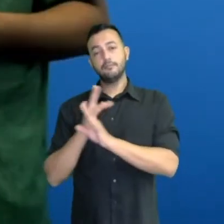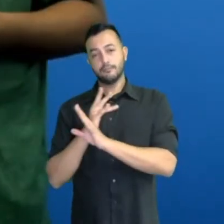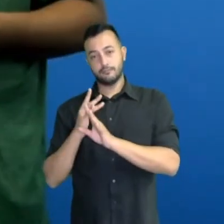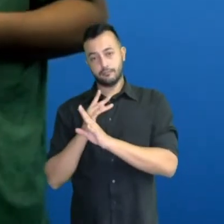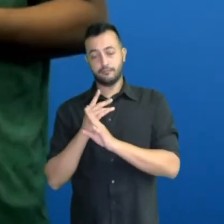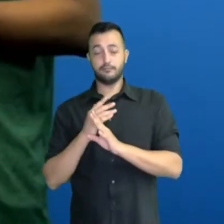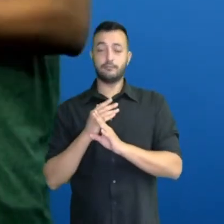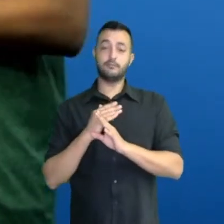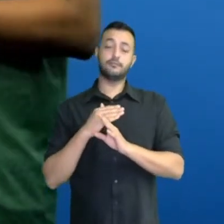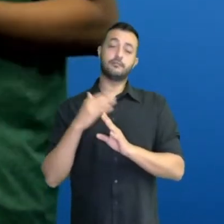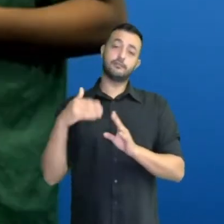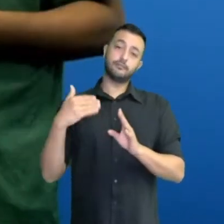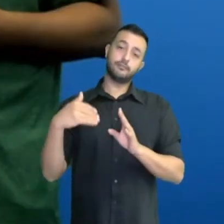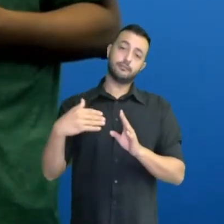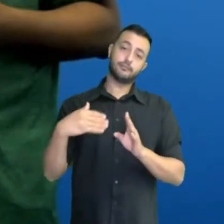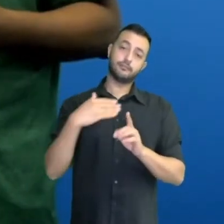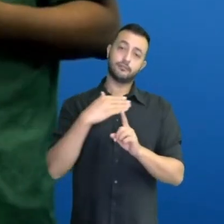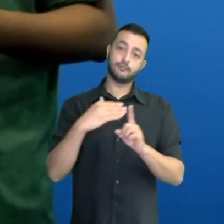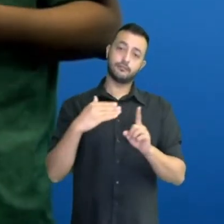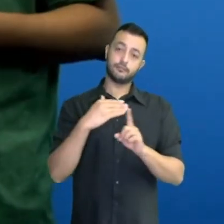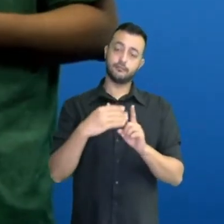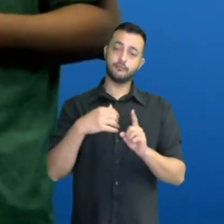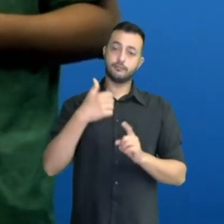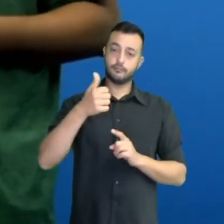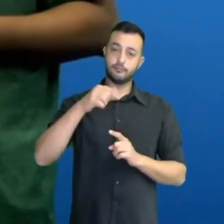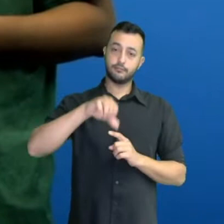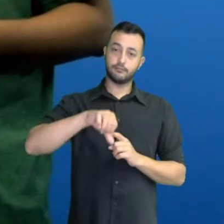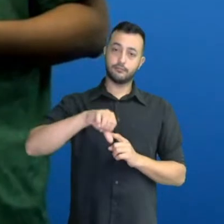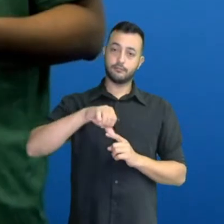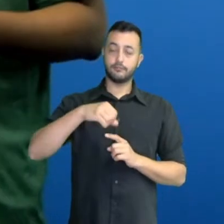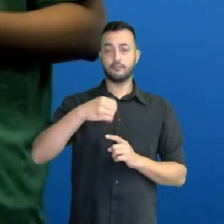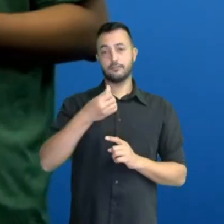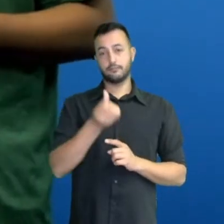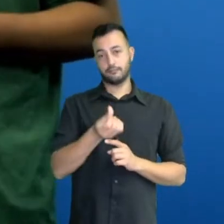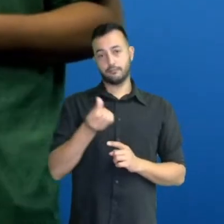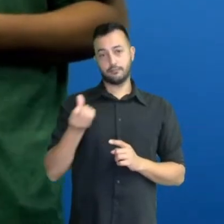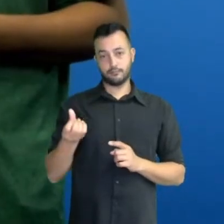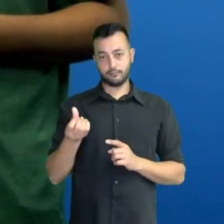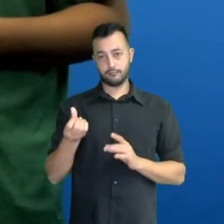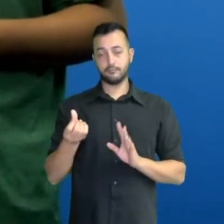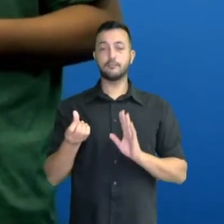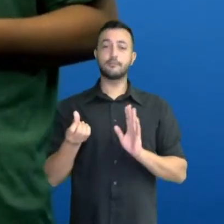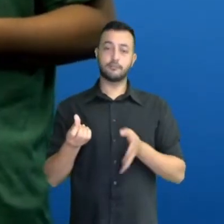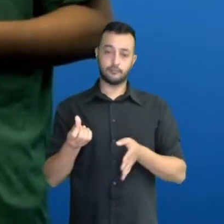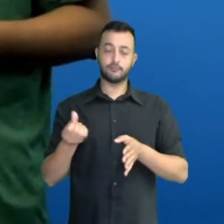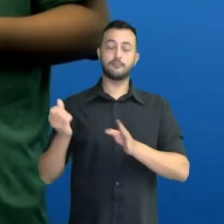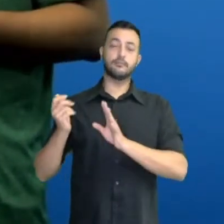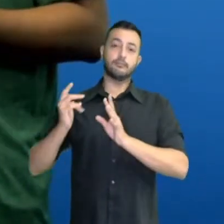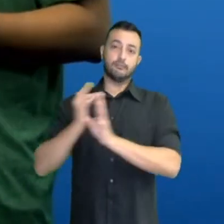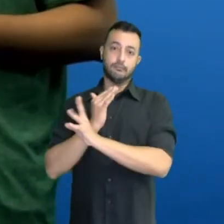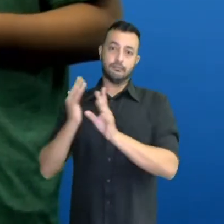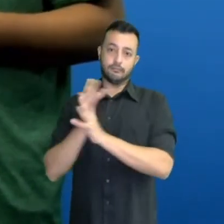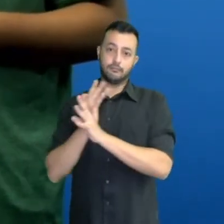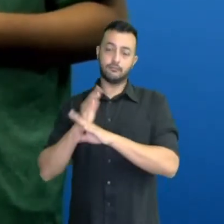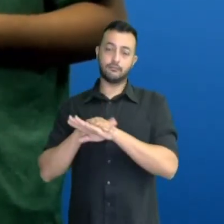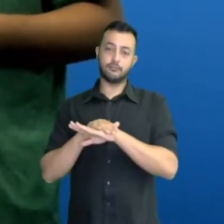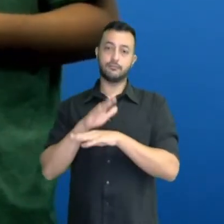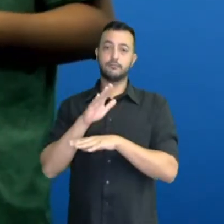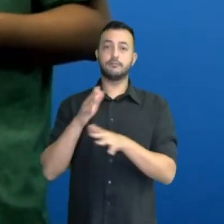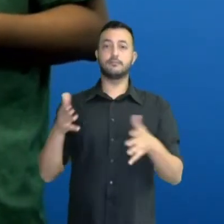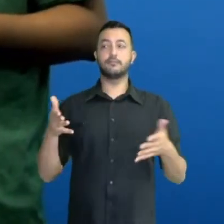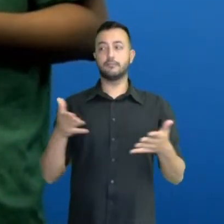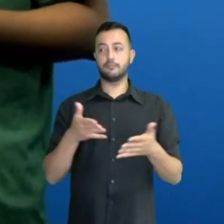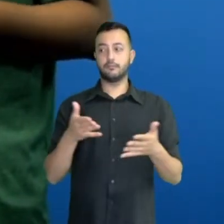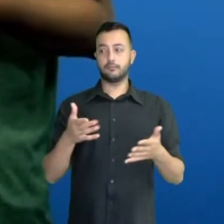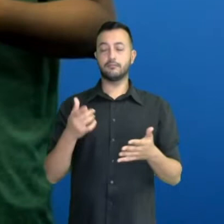na metade da década, em 1966, já tinha se urbanizado e hoje